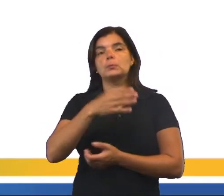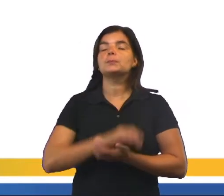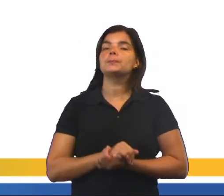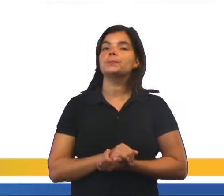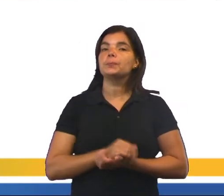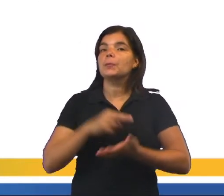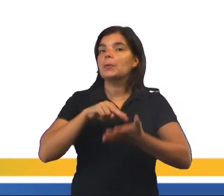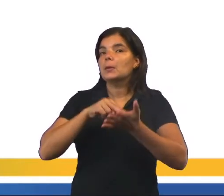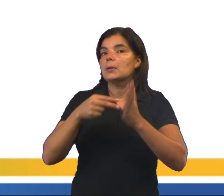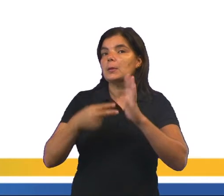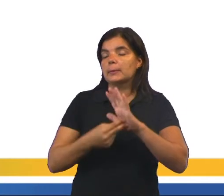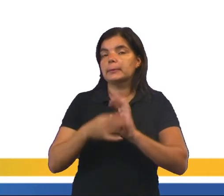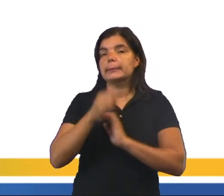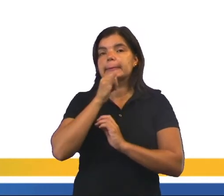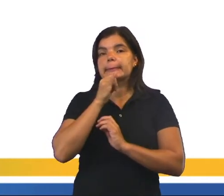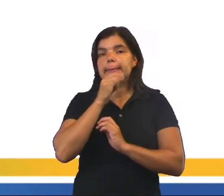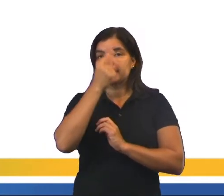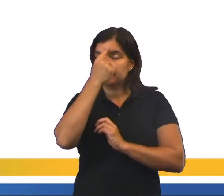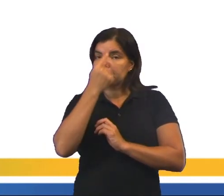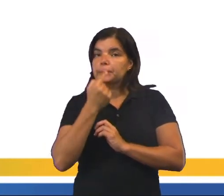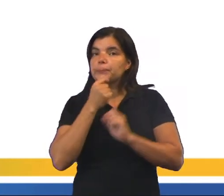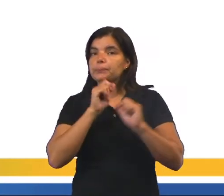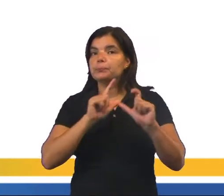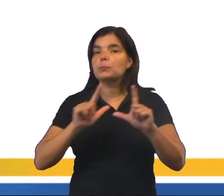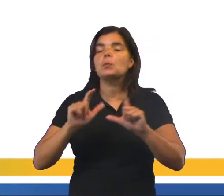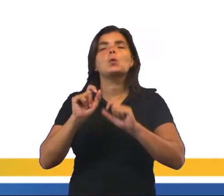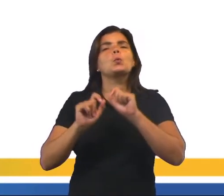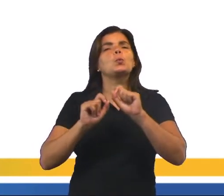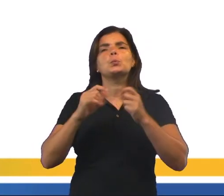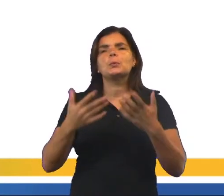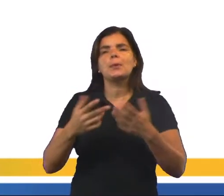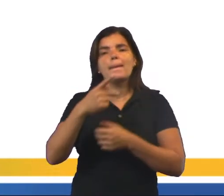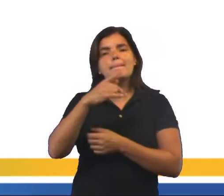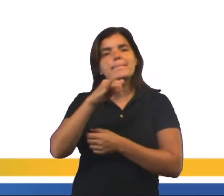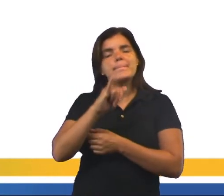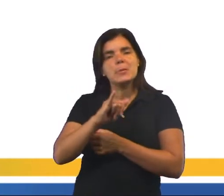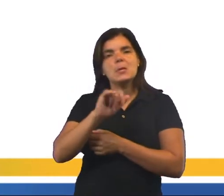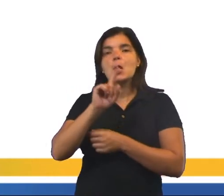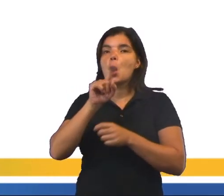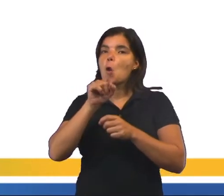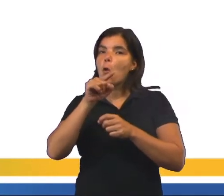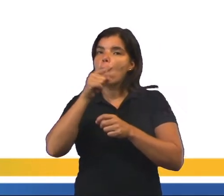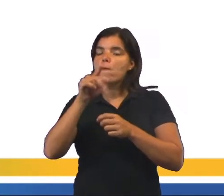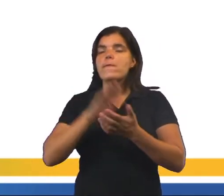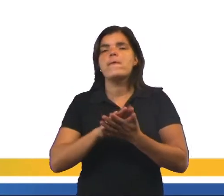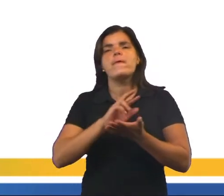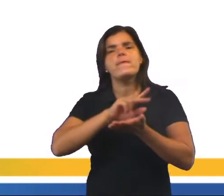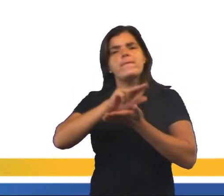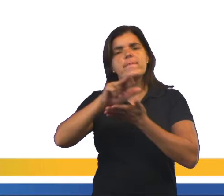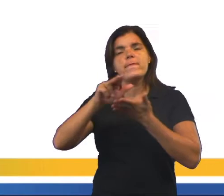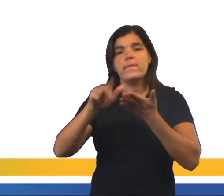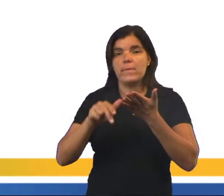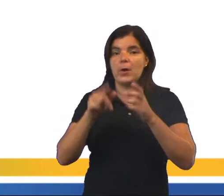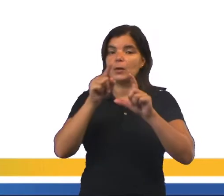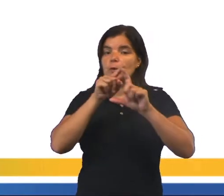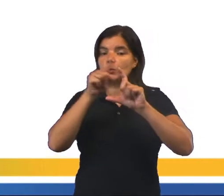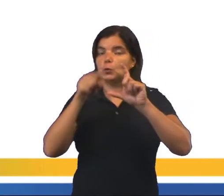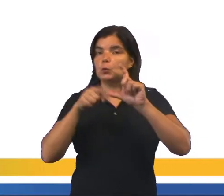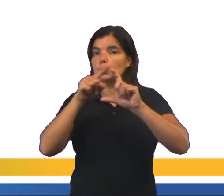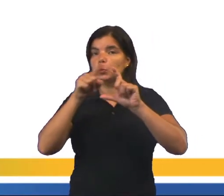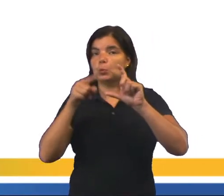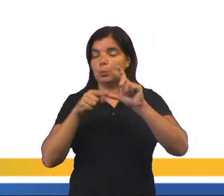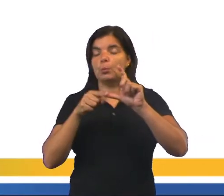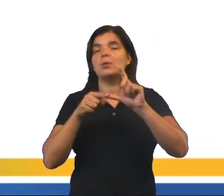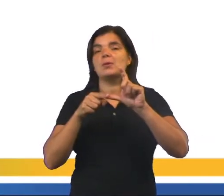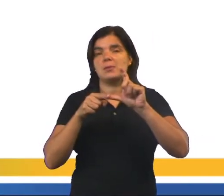aproximadamente. Ou seja, pessoal, aqui no desenho, o que é esse valor de π? Imagine que você pegou várias circunferências de